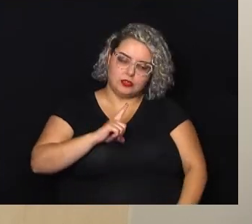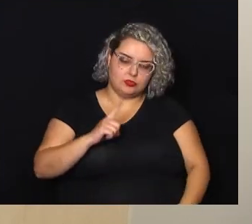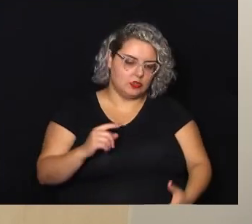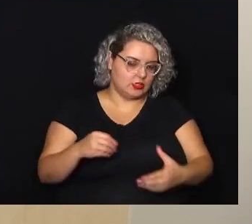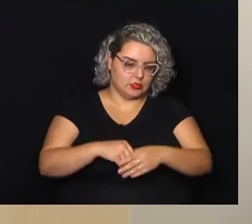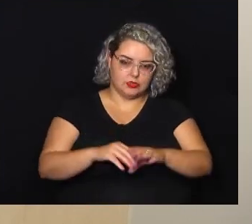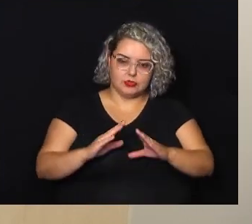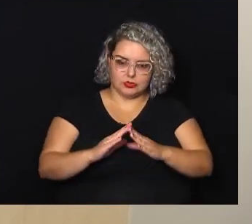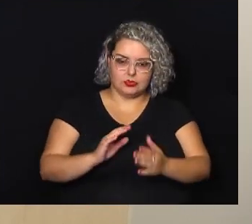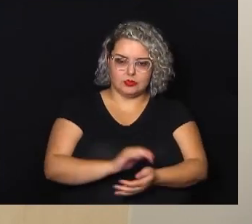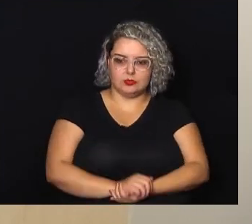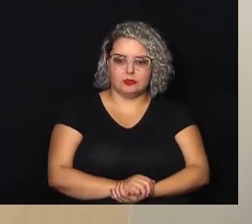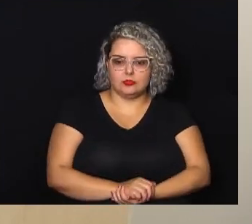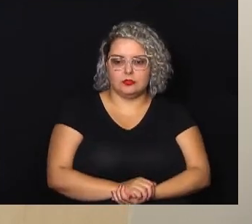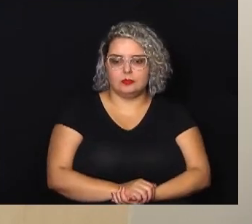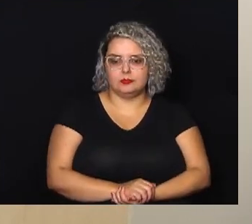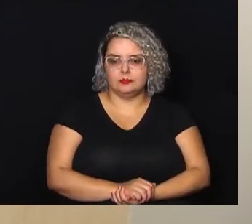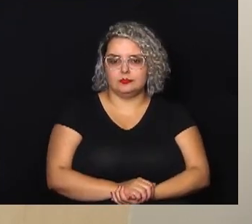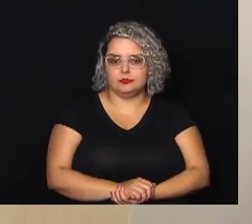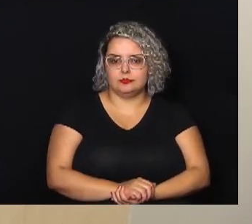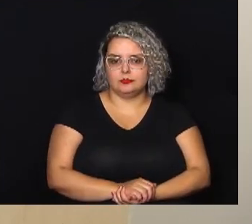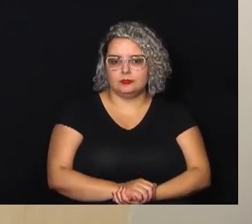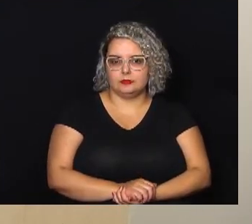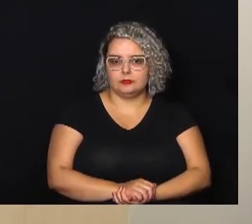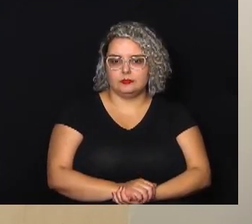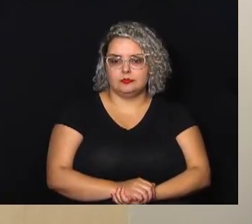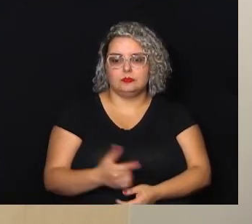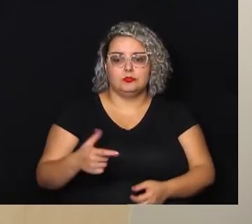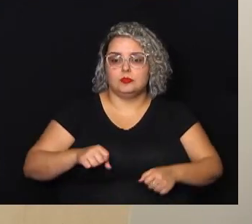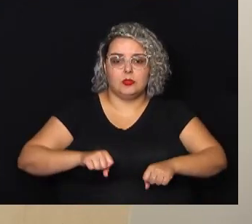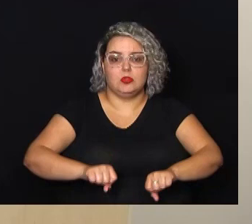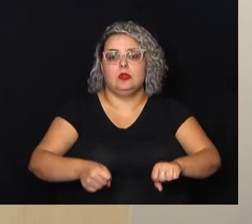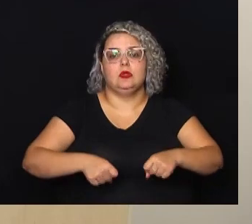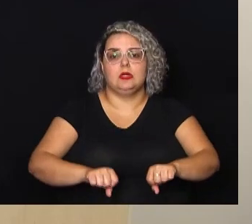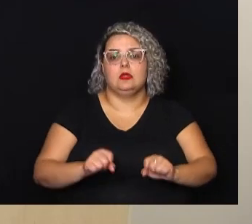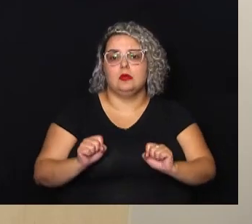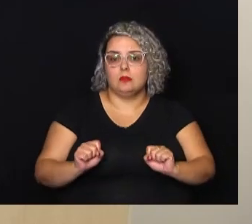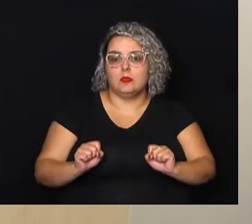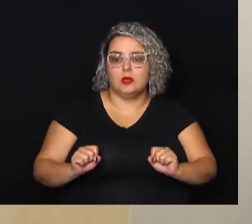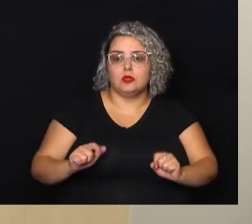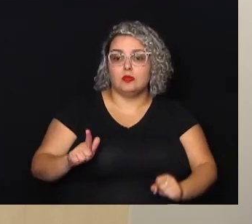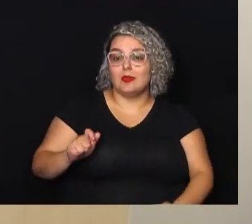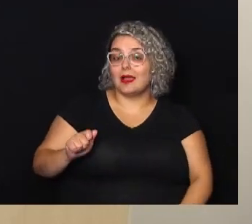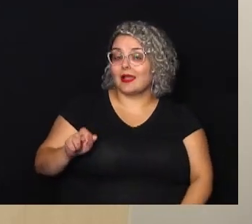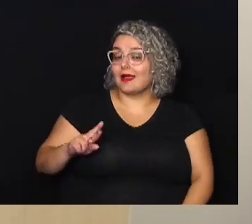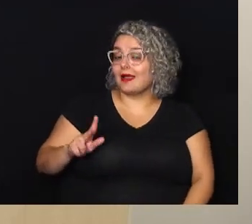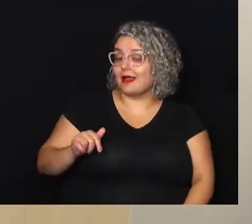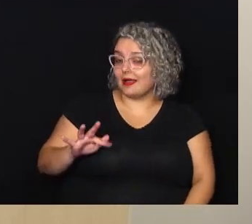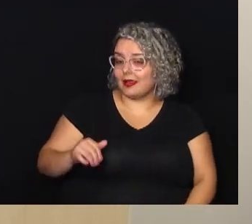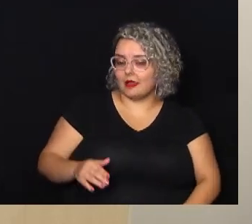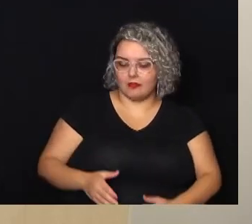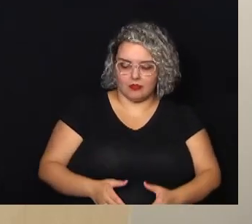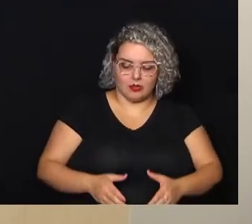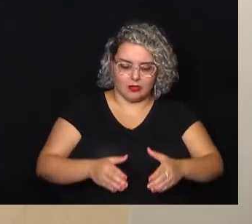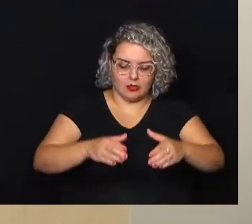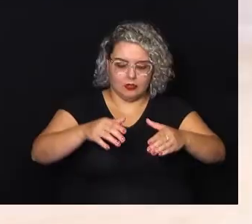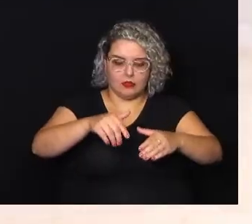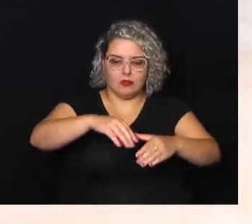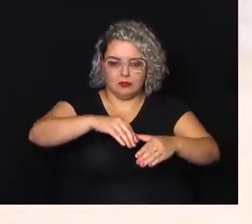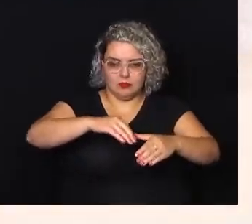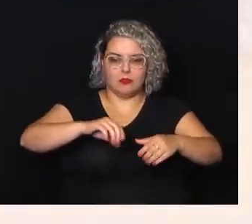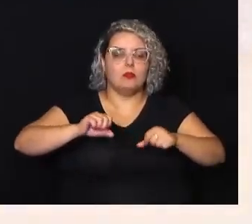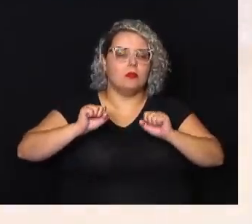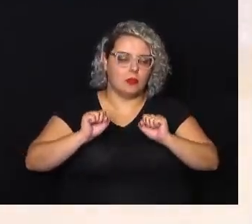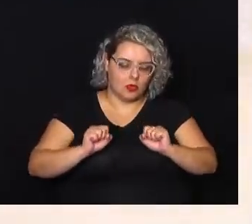você tiver em casa que dê aí o... A pessoa não tem um rolo, ela pode abrir com uma garrafa, por exemplo? Pode